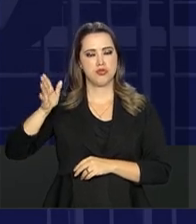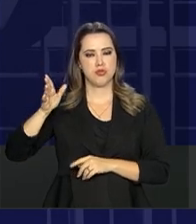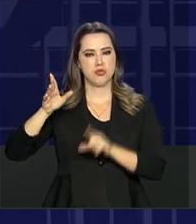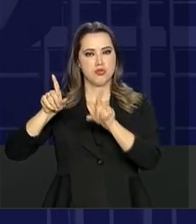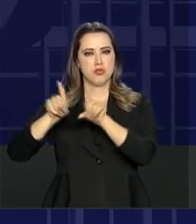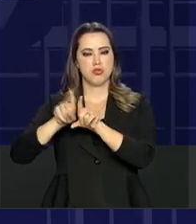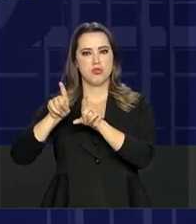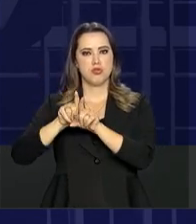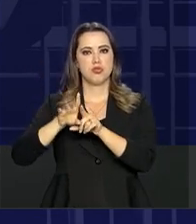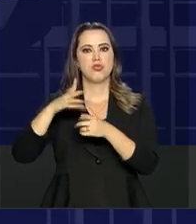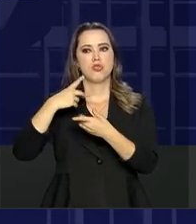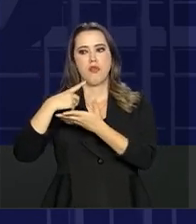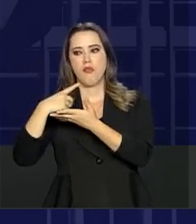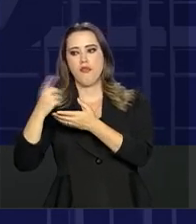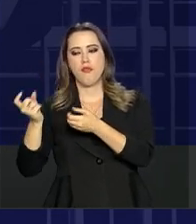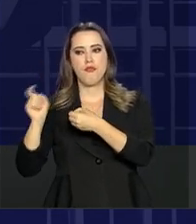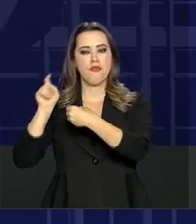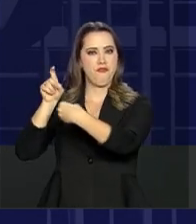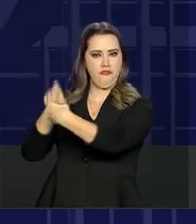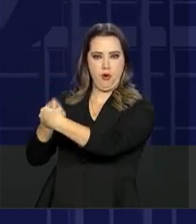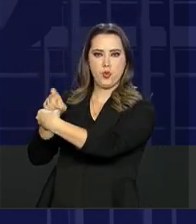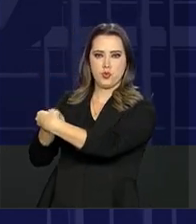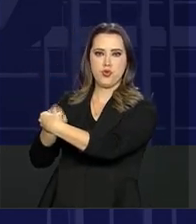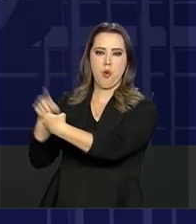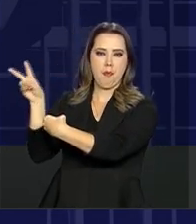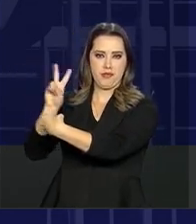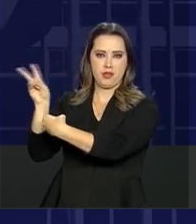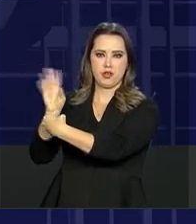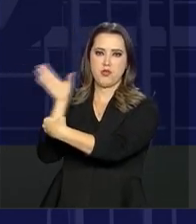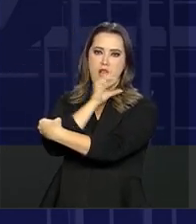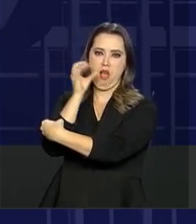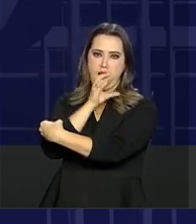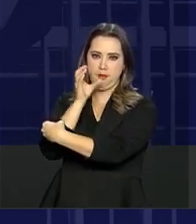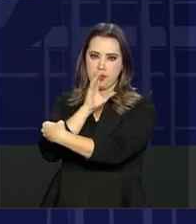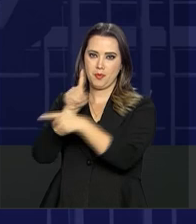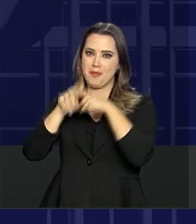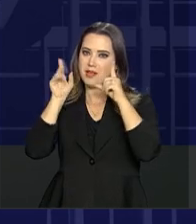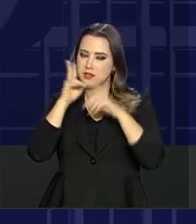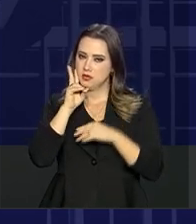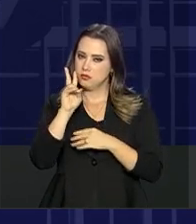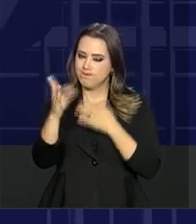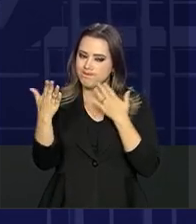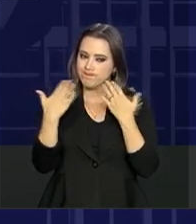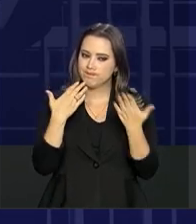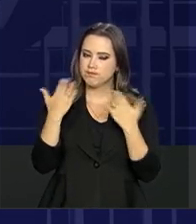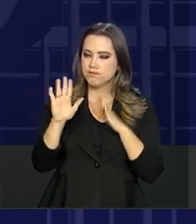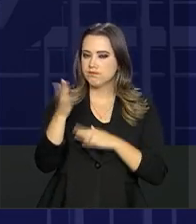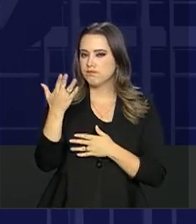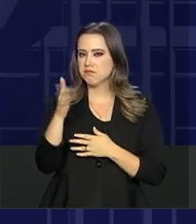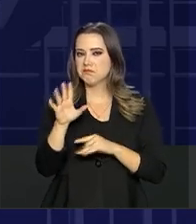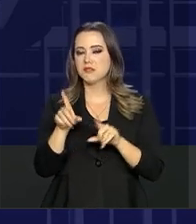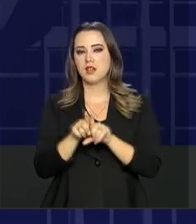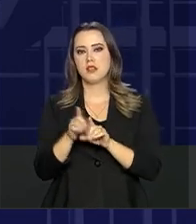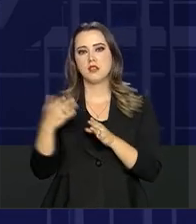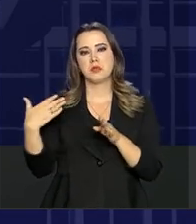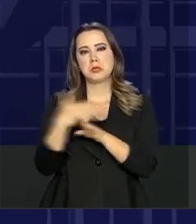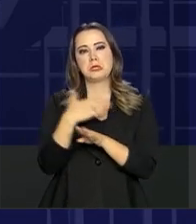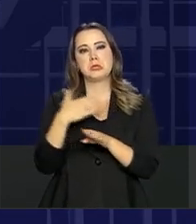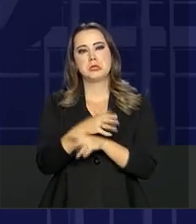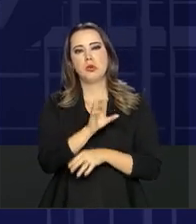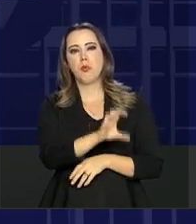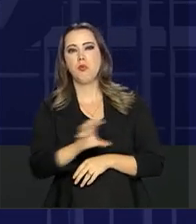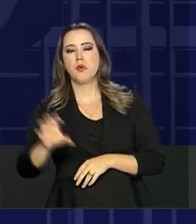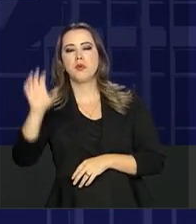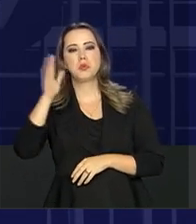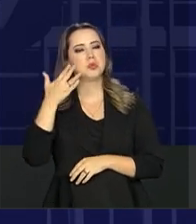saiu imediatamente. E pelos registros que a gente tem, nós devemos ter internalizados no